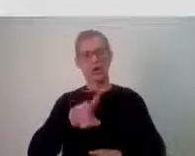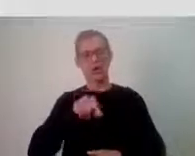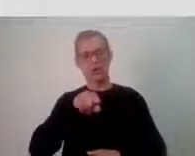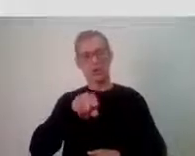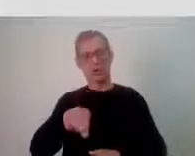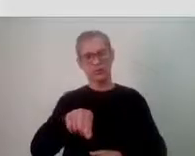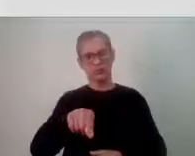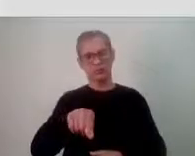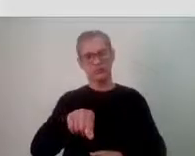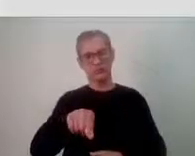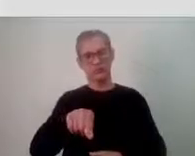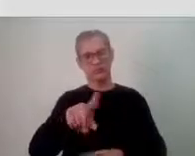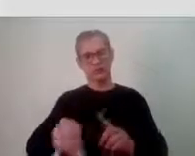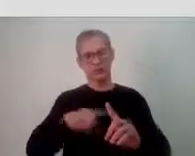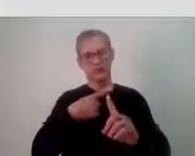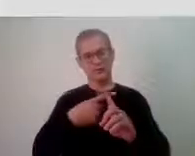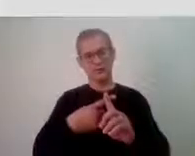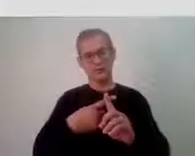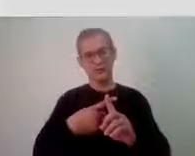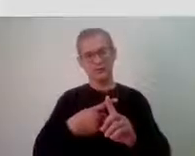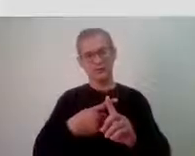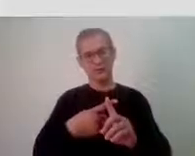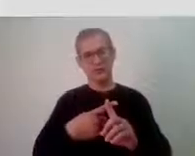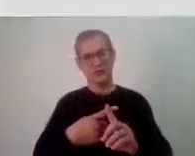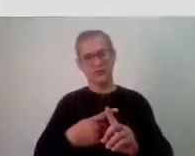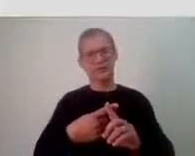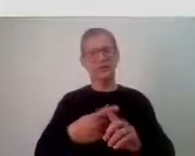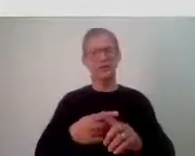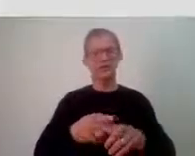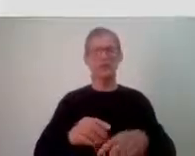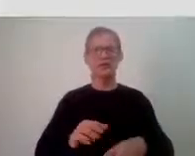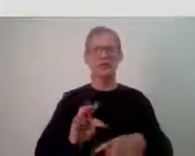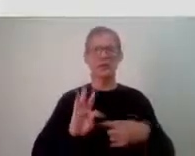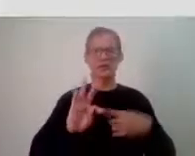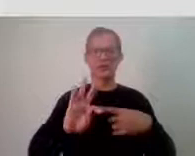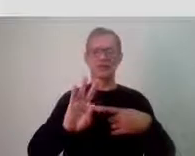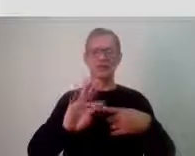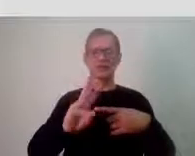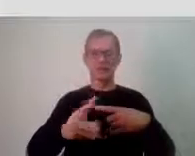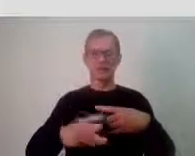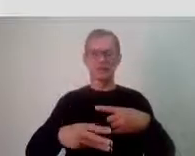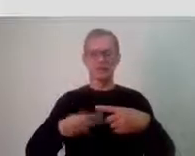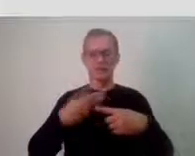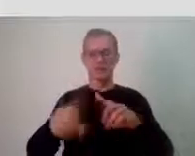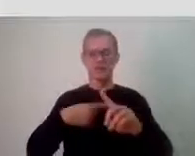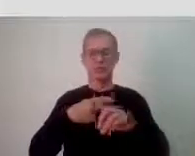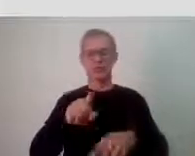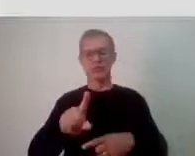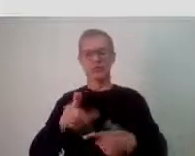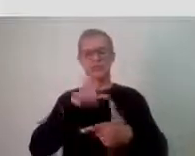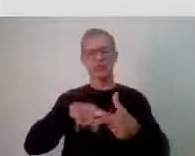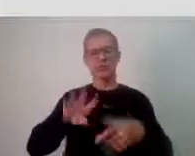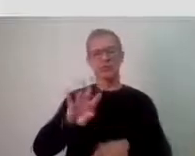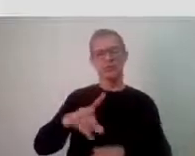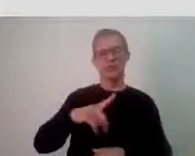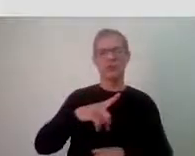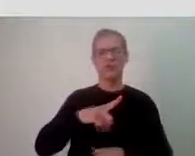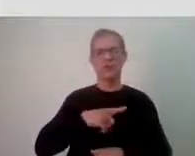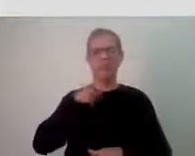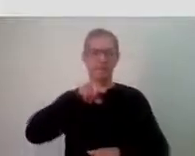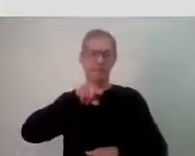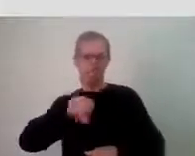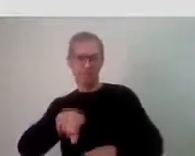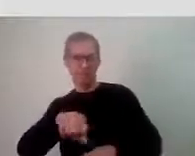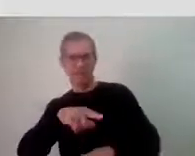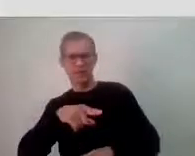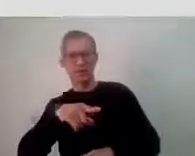4.000 vezes integral de T ao cubo. Soma 1 no expoente e divide por 4. Por isso que deu 1.000 aqui,